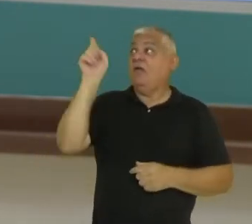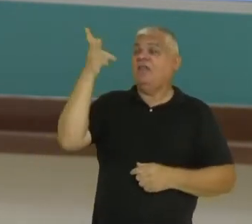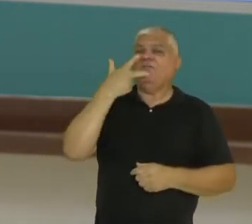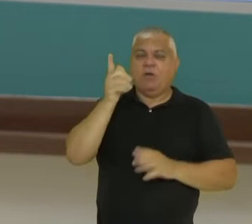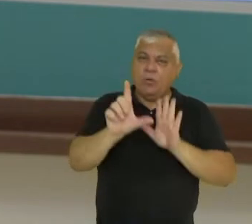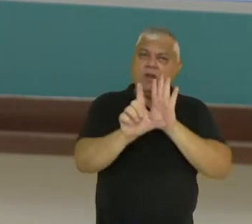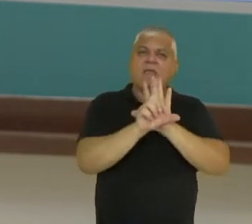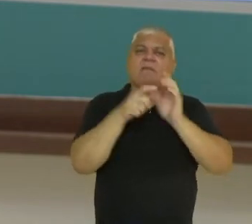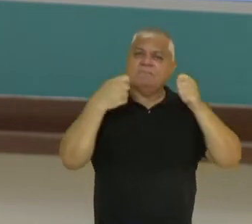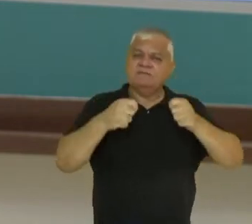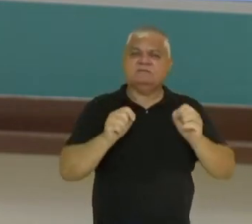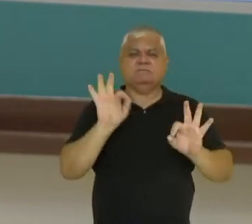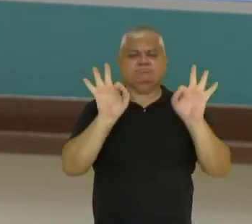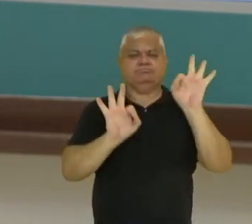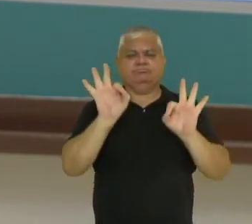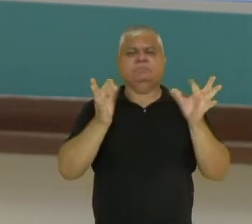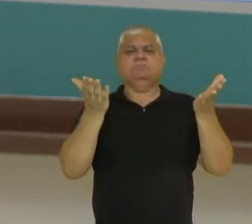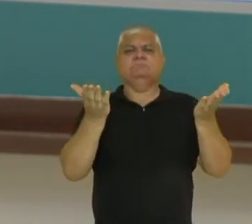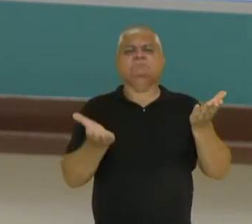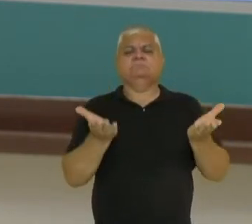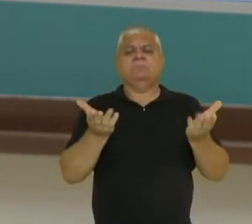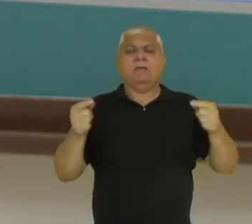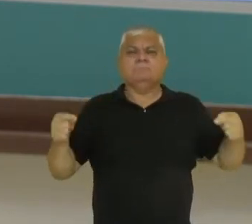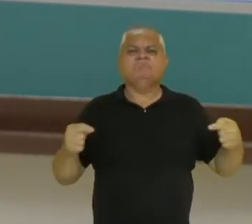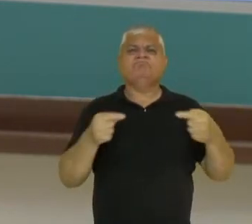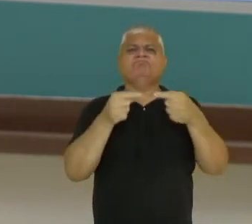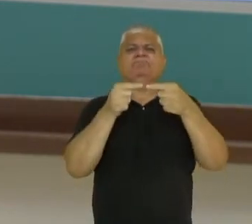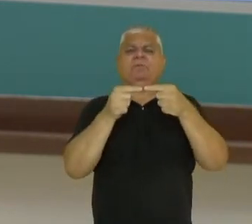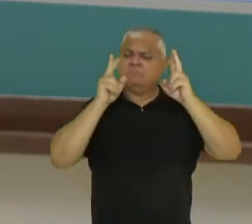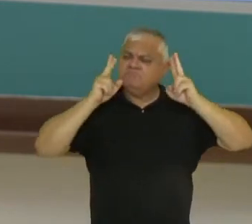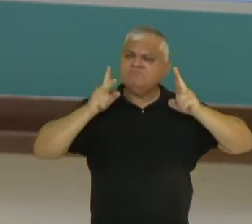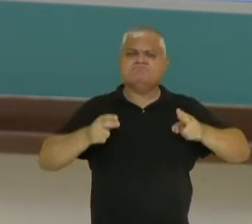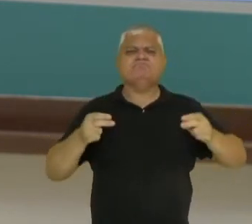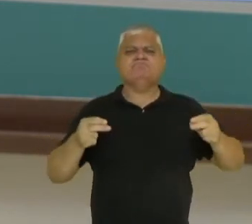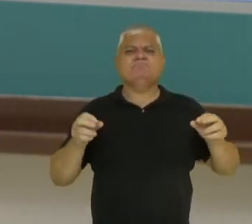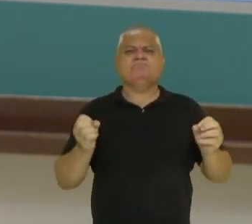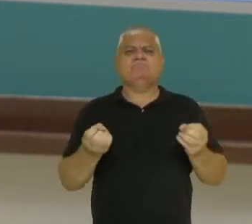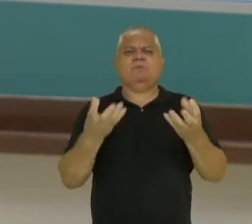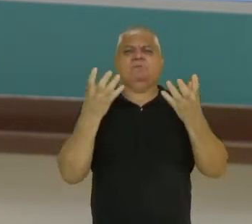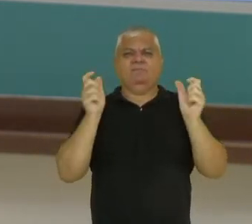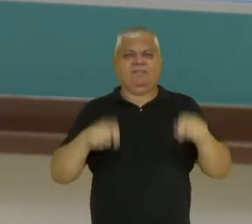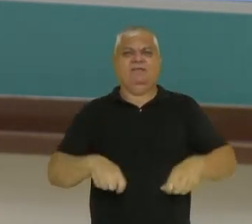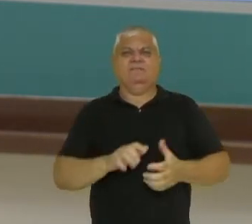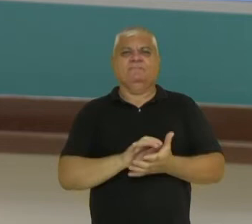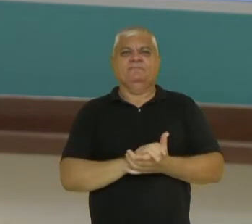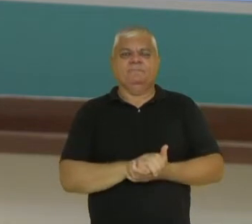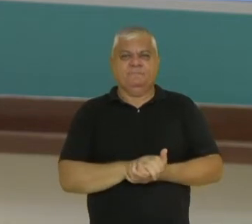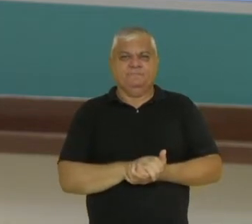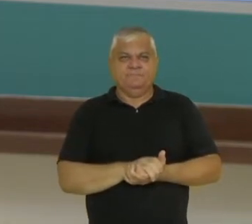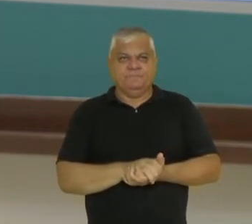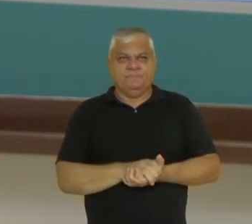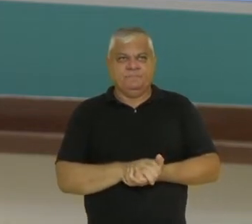essa proporção que você tem que combinar para que as coisas funcionem de maneira correta.